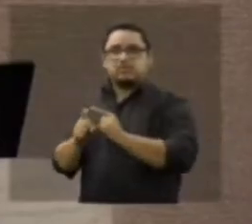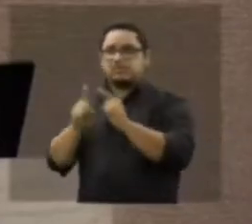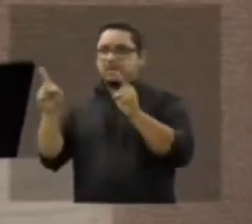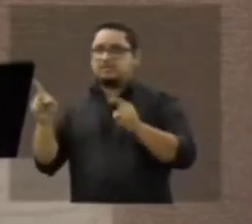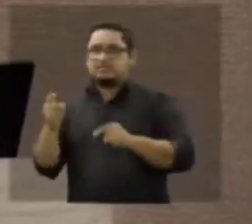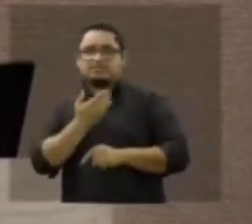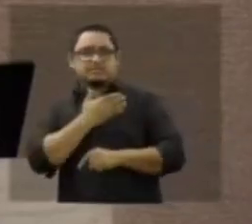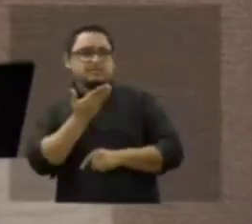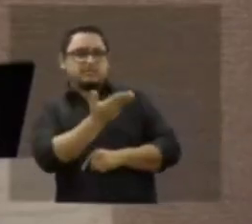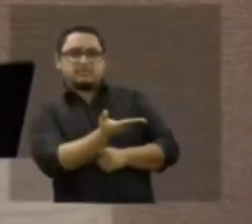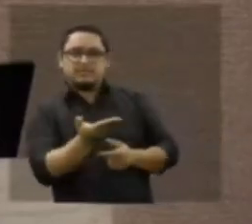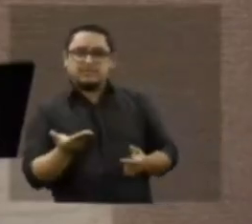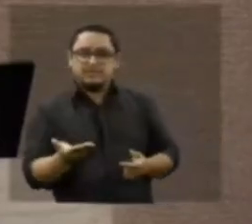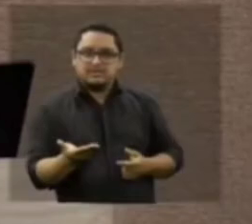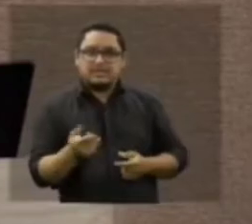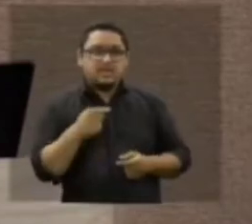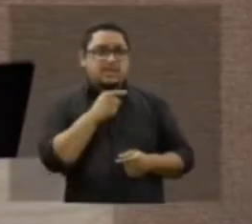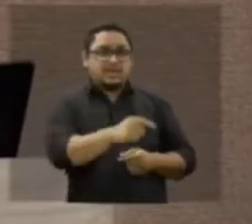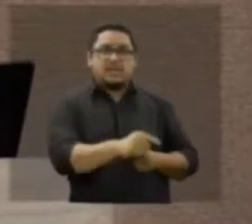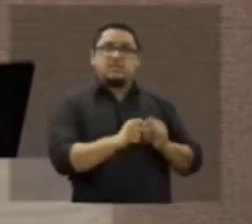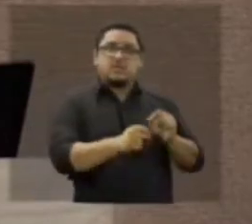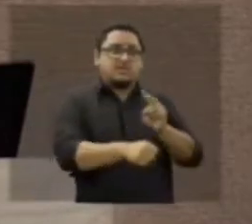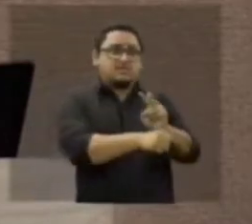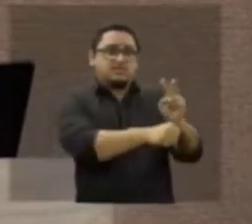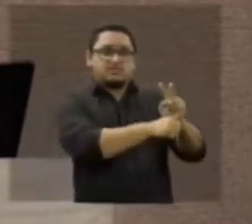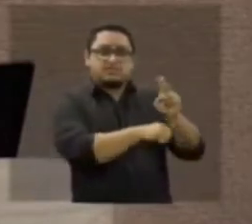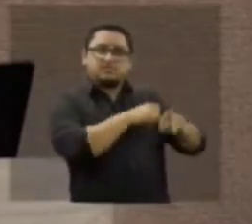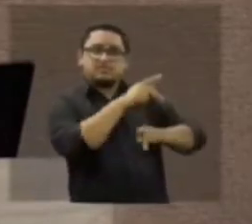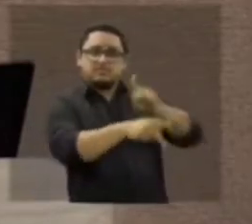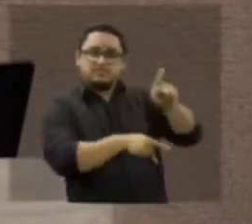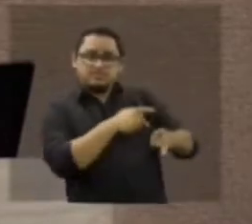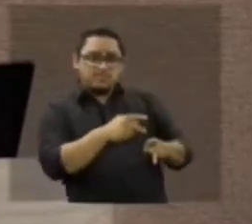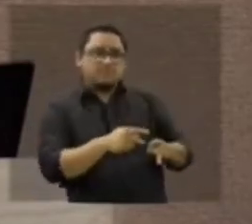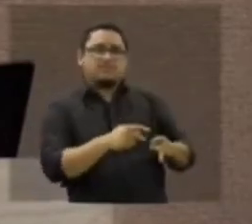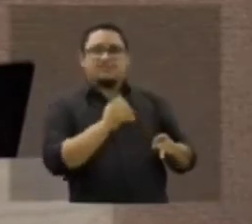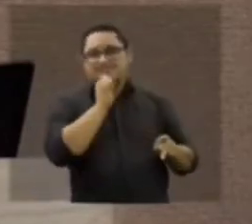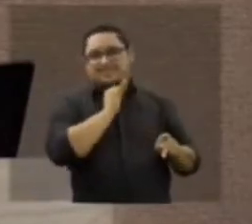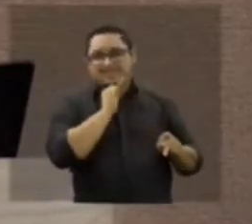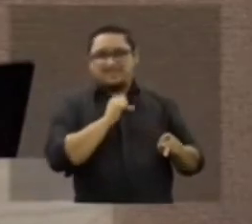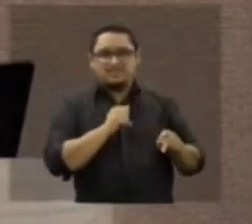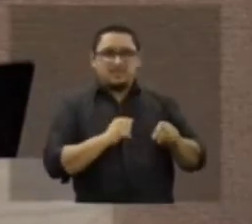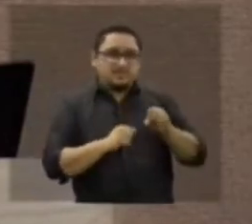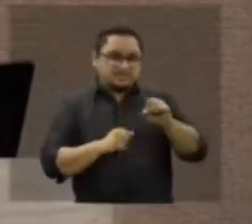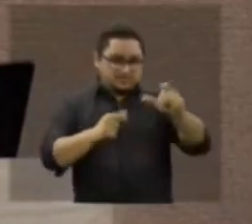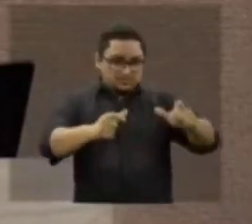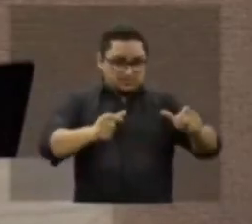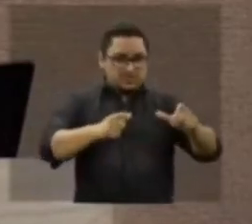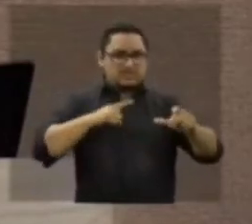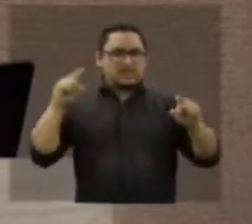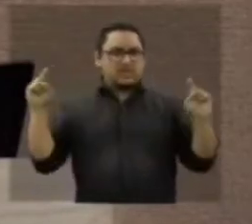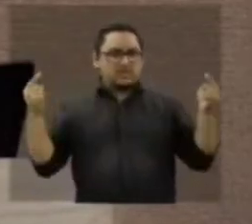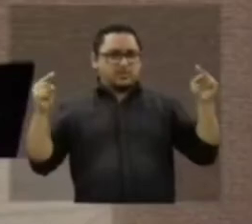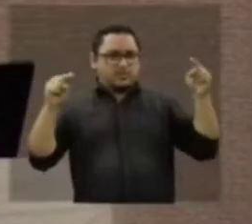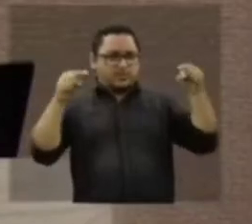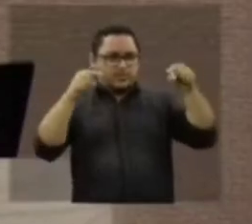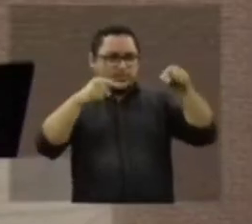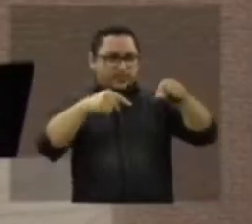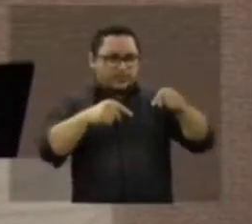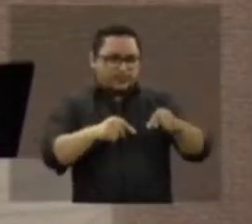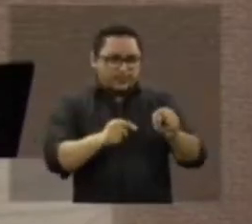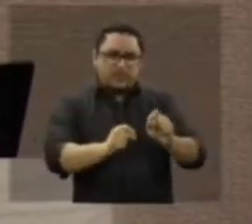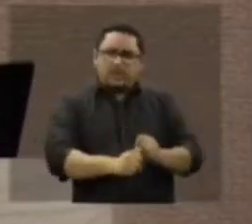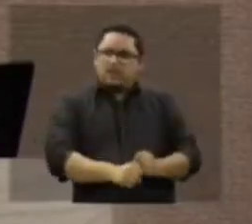exército que tenta evitar a morte de civis avisando dos locais de bombardeio enviando mensagens por